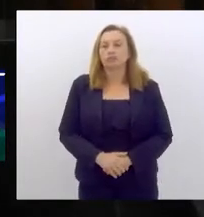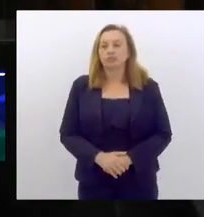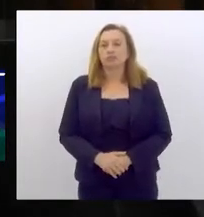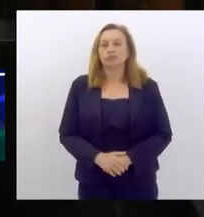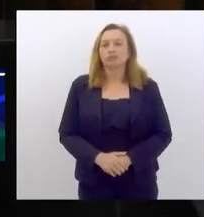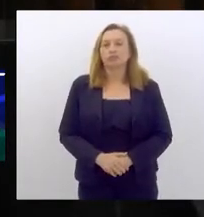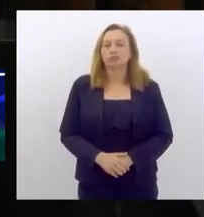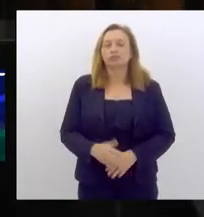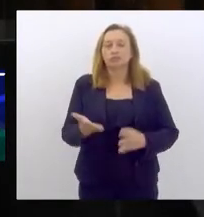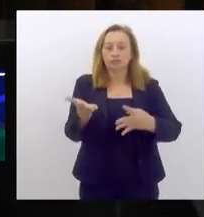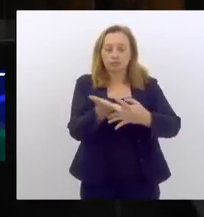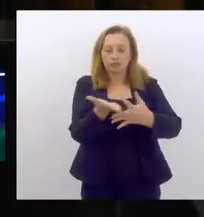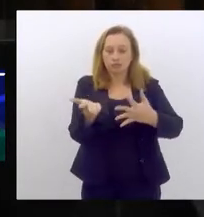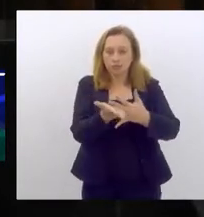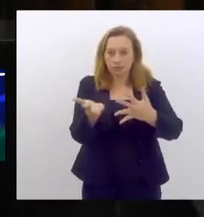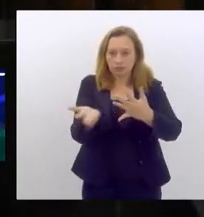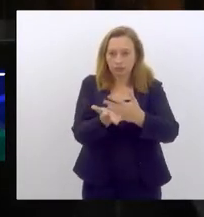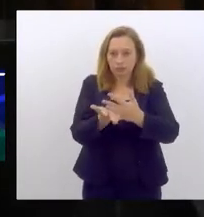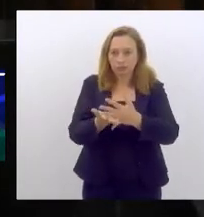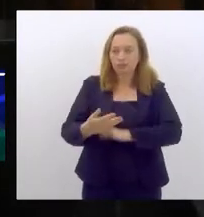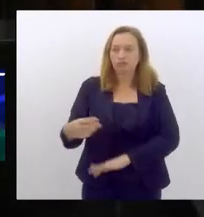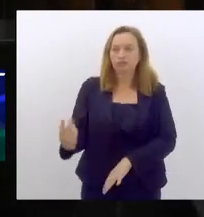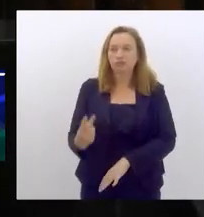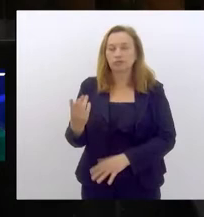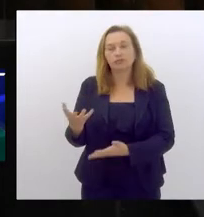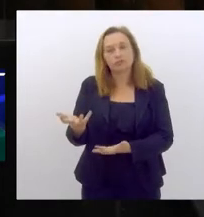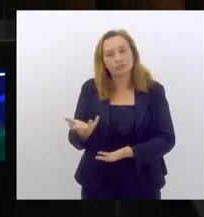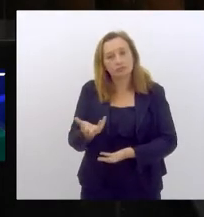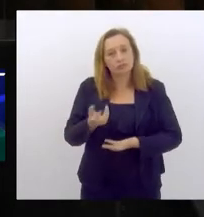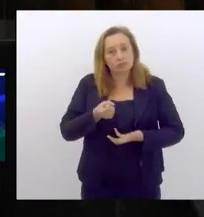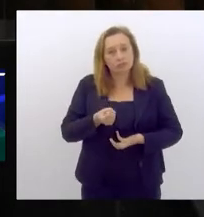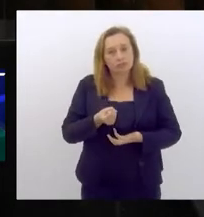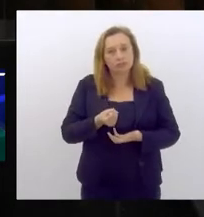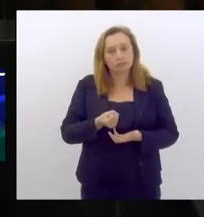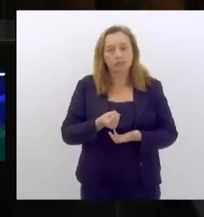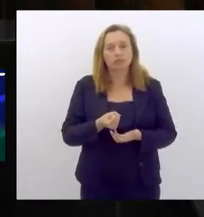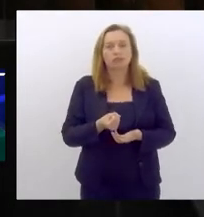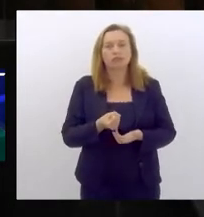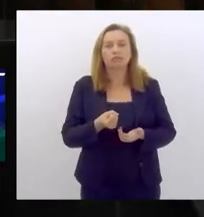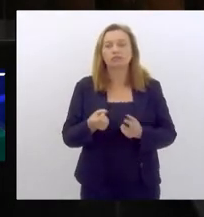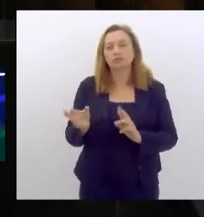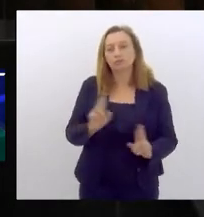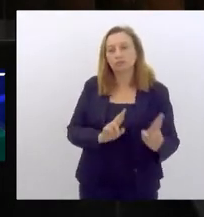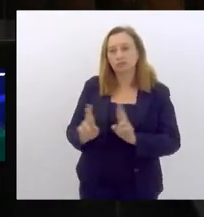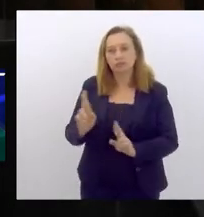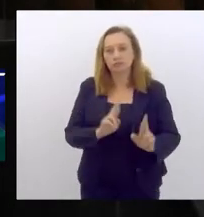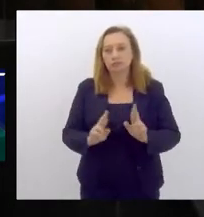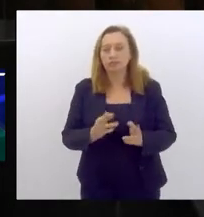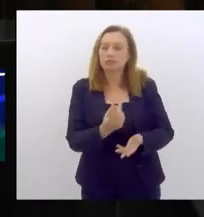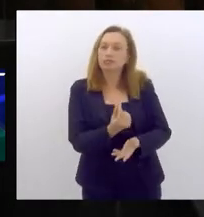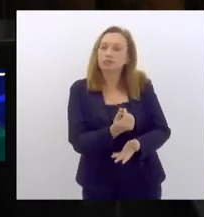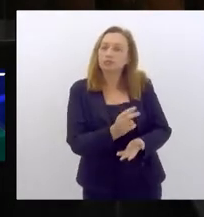de parcelamento dos valores recebidos com os valores relativos